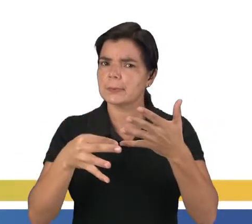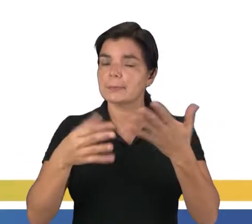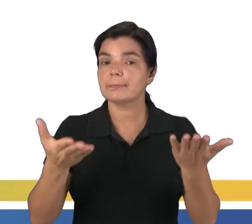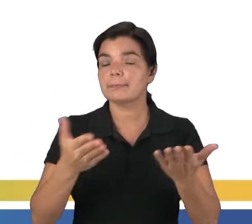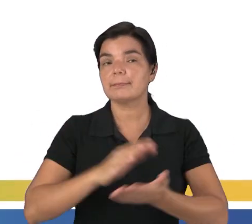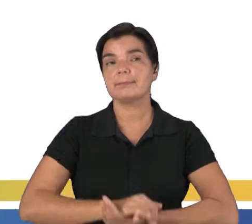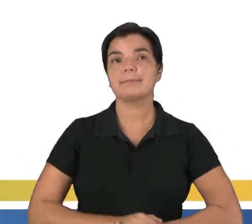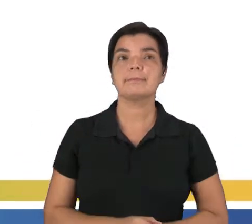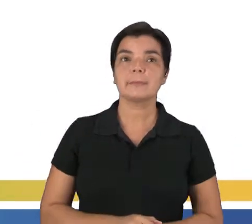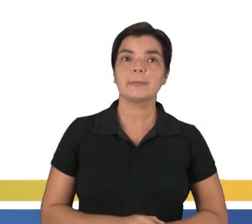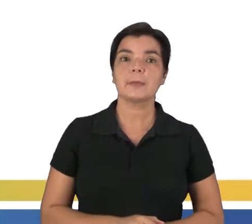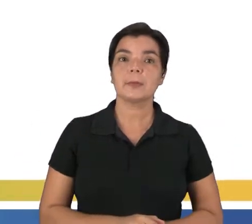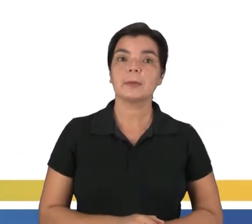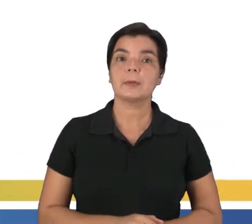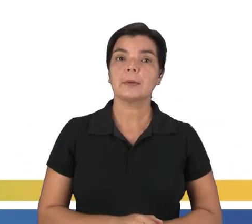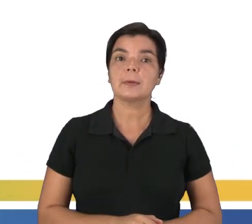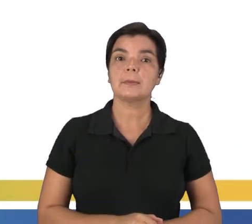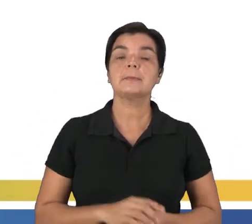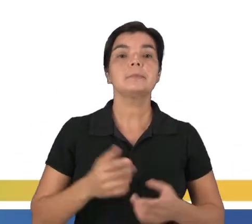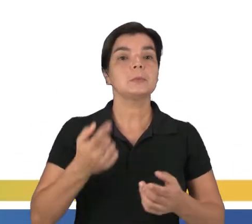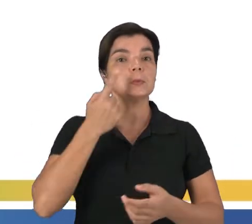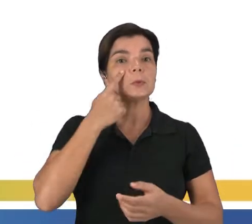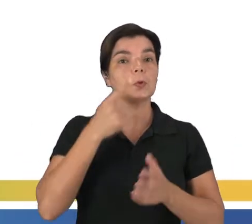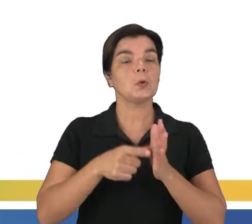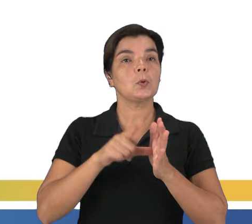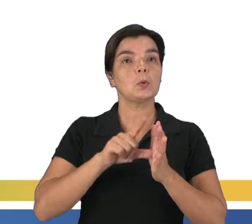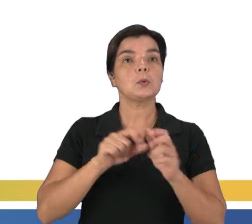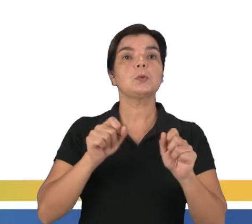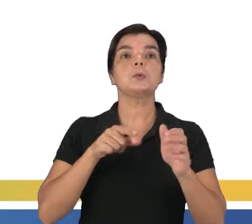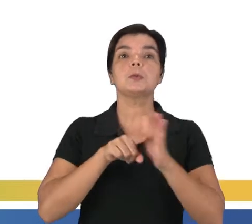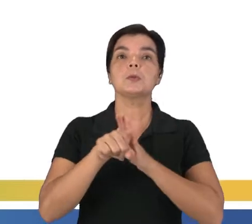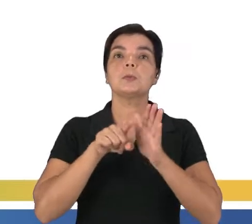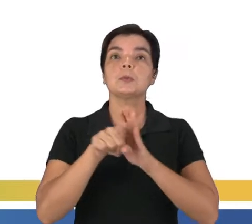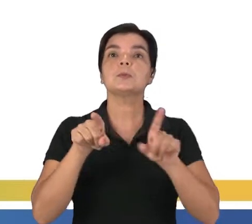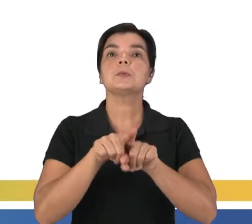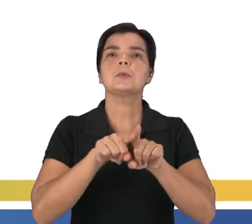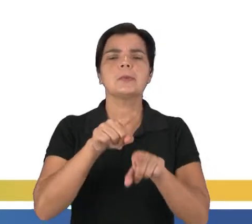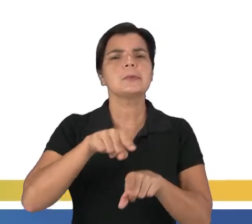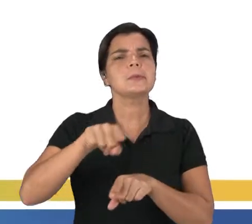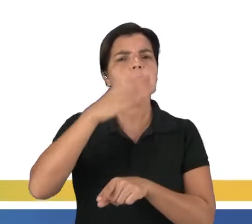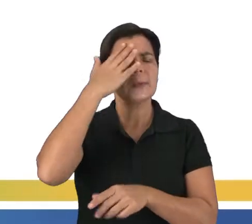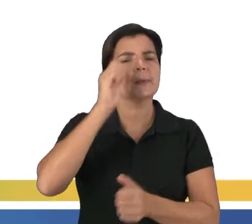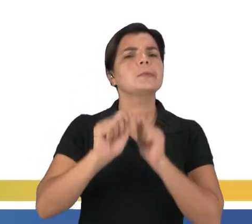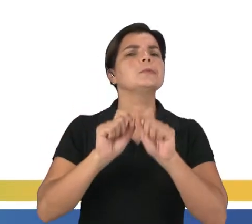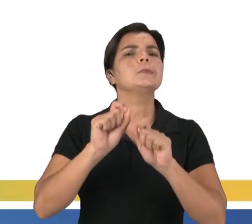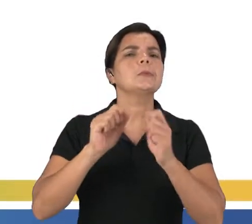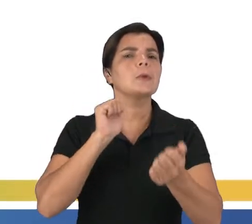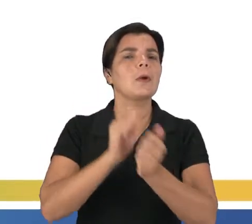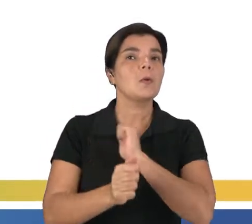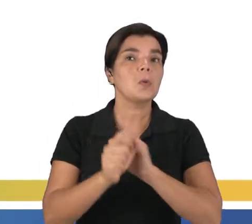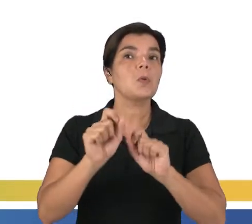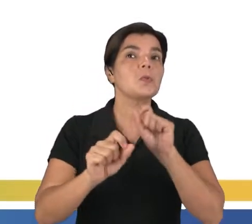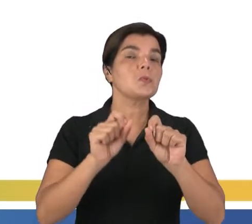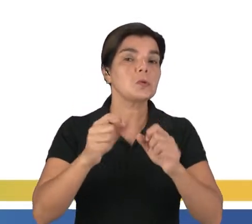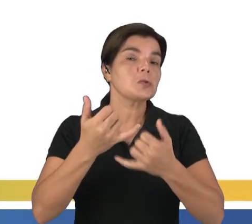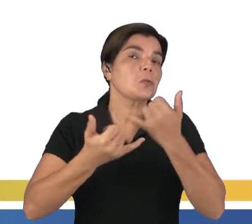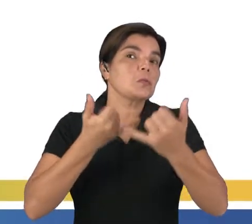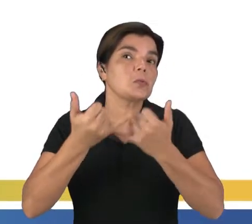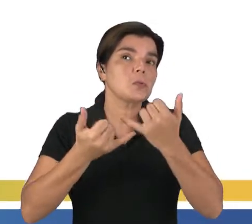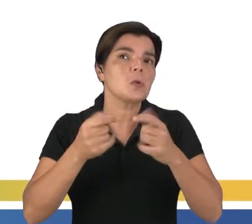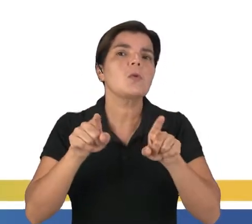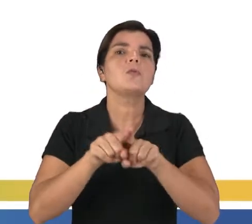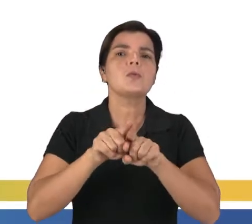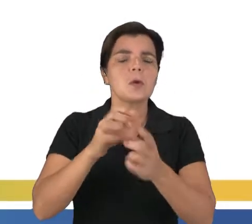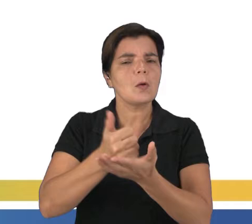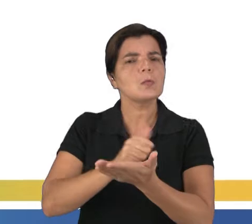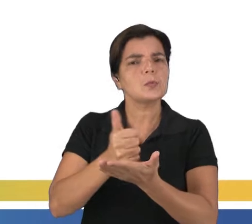classificações deles? E aí a gente tem outras perguntas também. Você sabe o que são esportes, o que são jogos e o